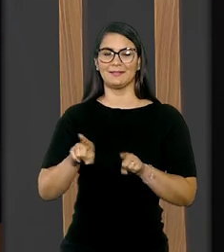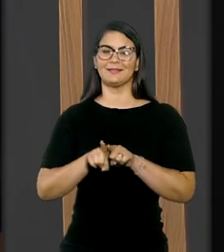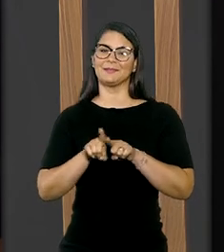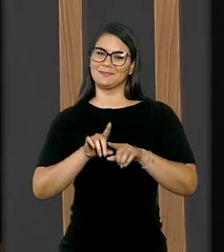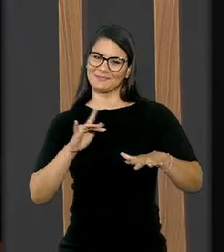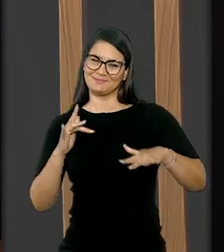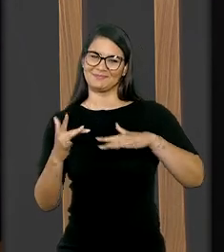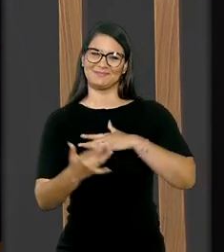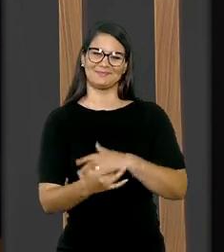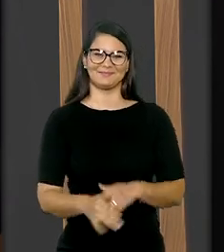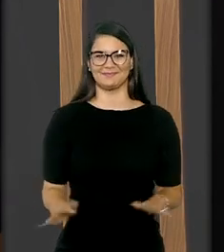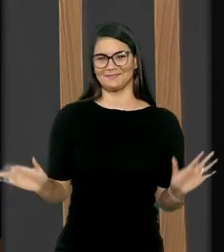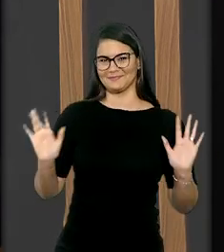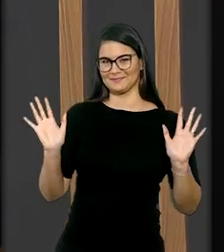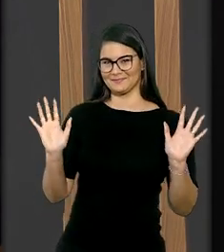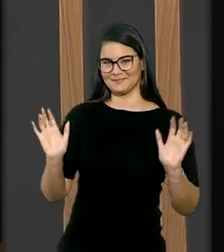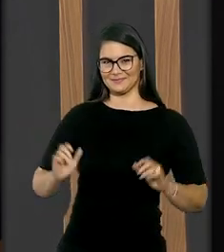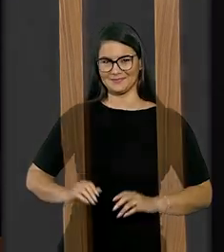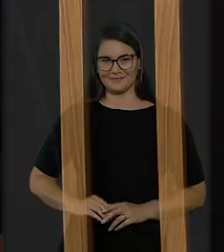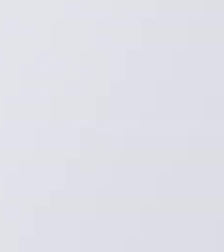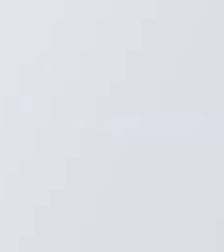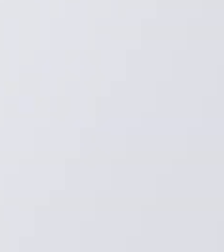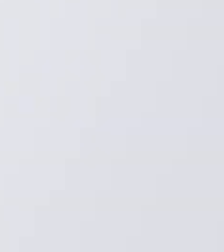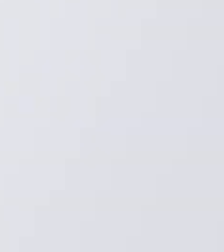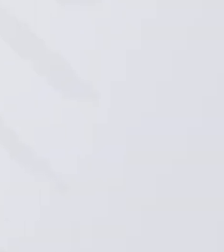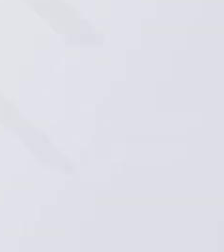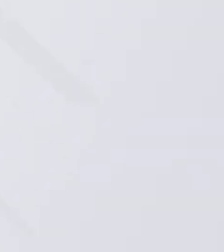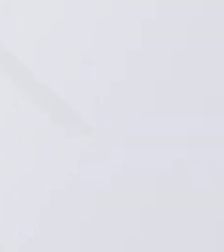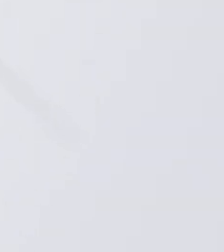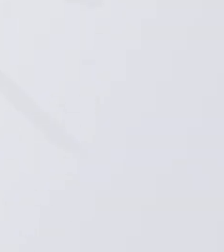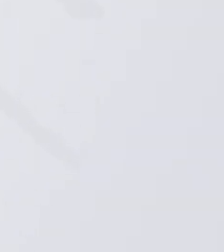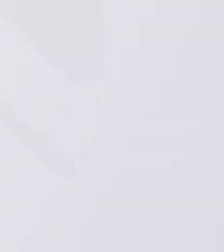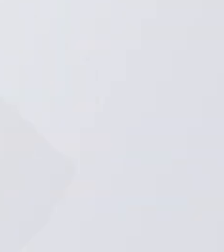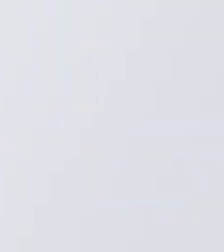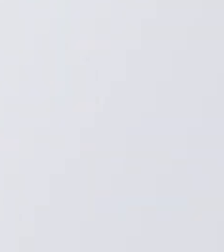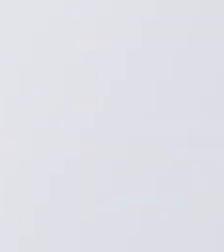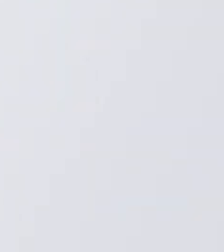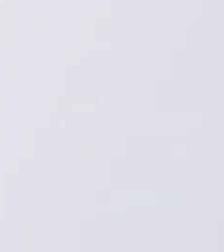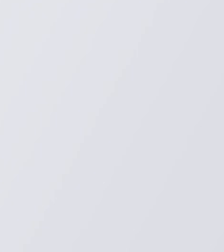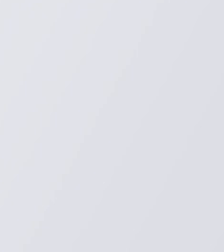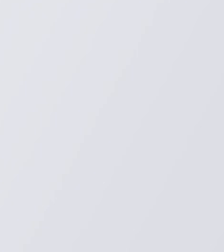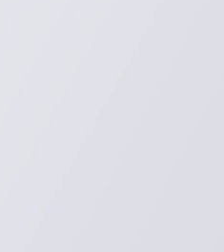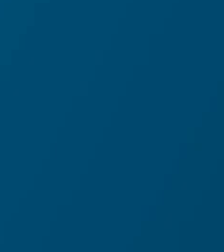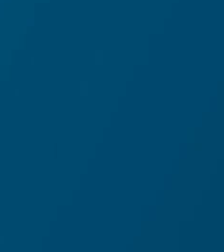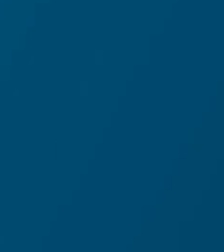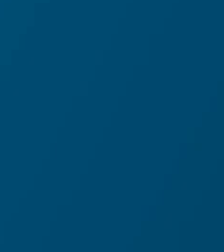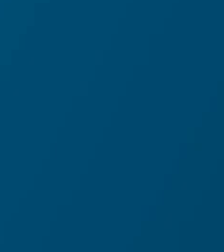e nas nossas redes sociais. Até a próxima! Thank you.